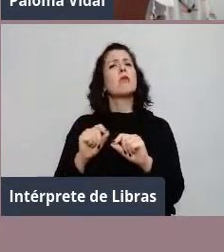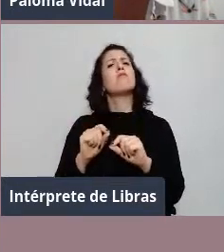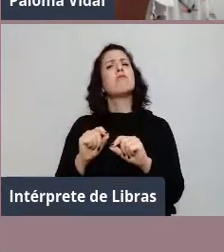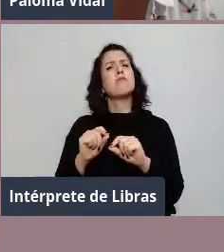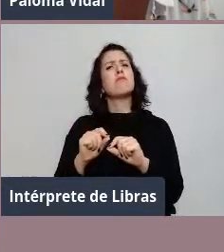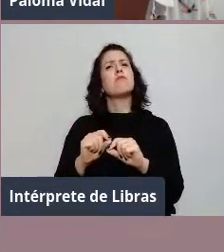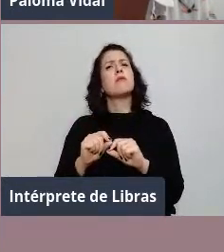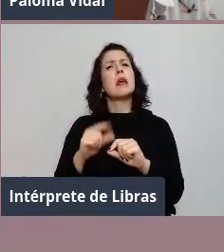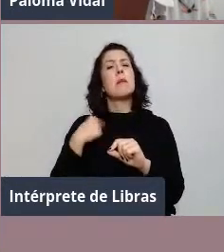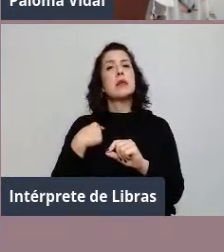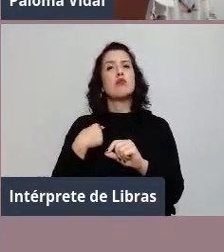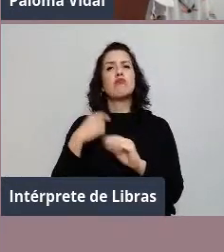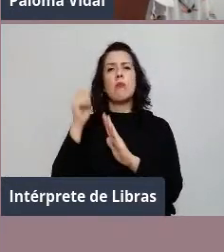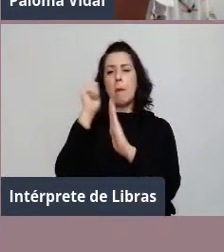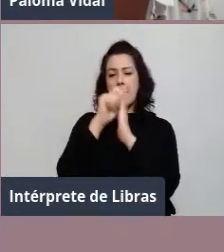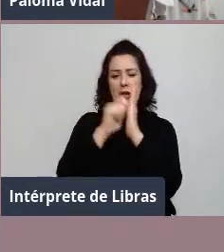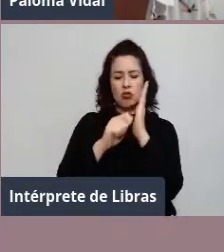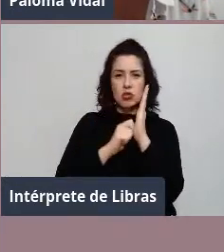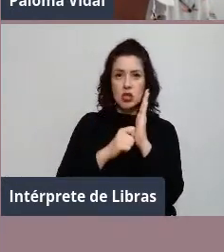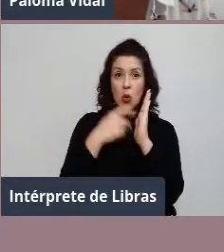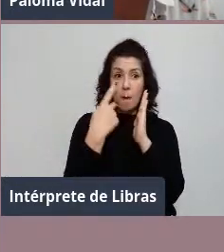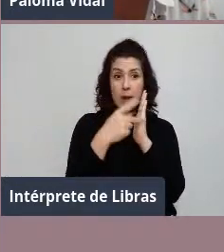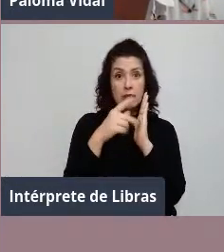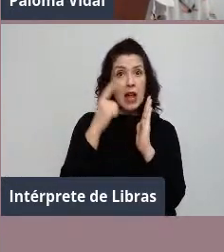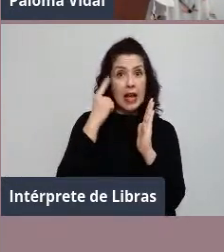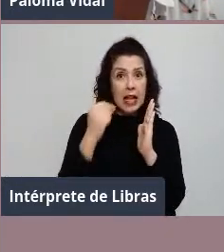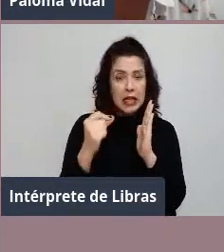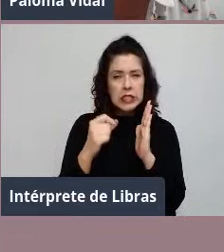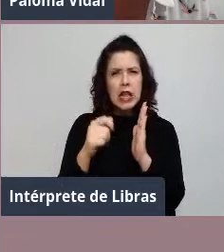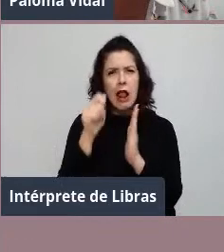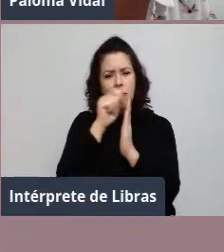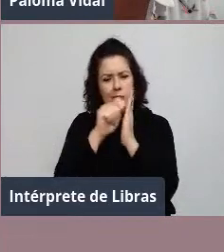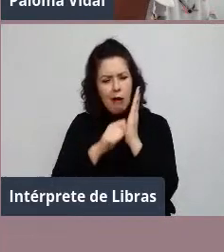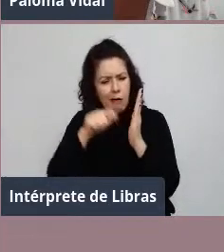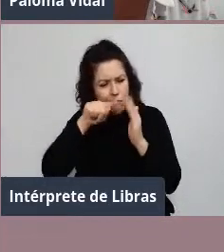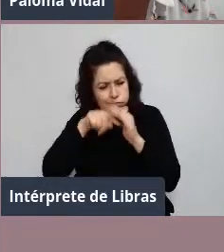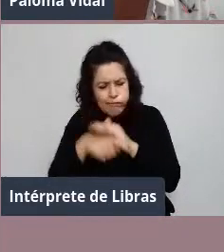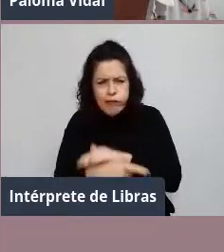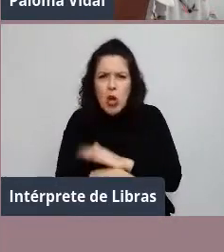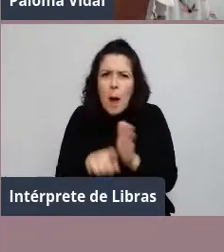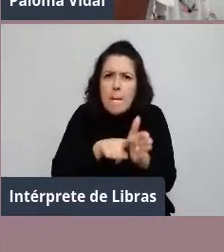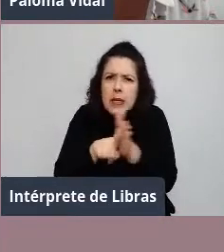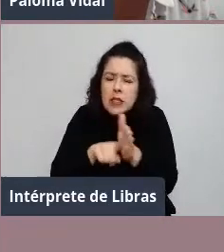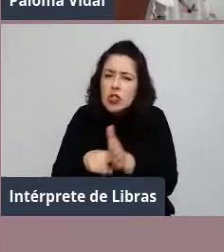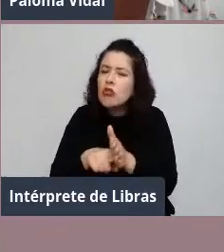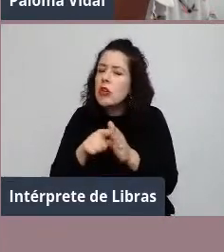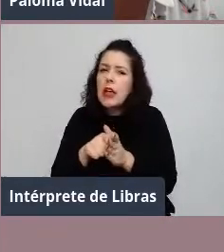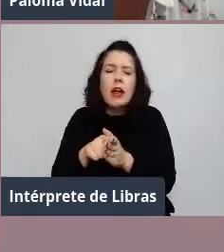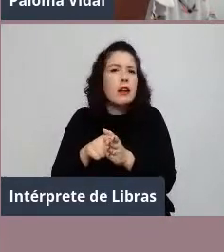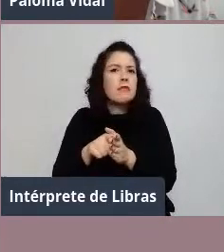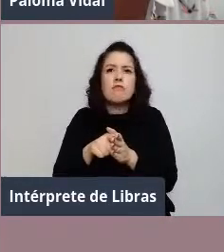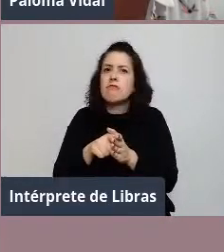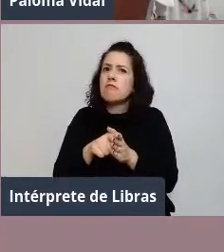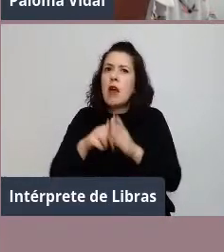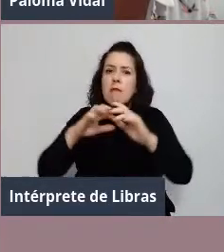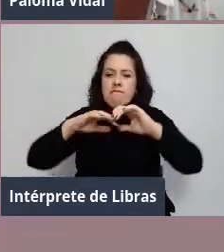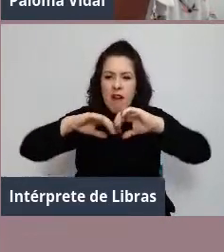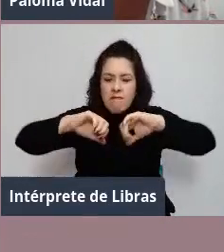sobre os manuscritos e destrinchou muita coisa. Inclusive, tem um trechinho que ela diz que aquilo mudou a maneira dela